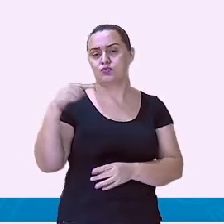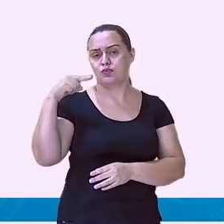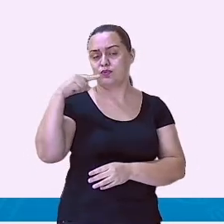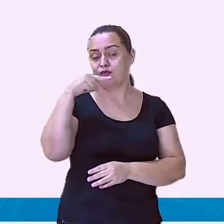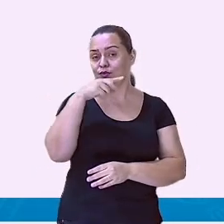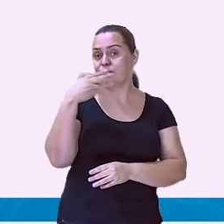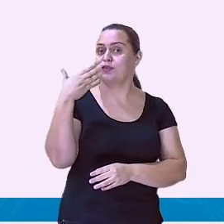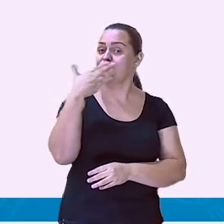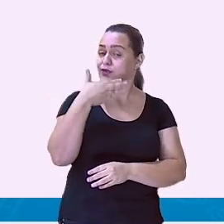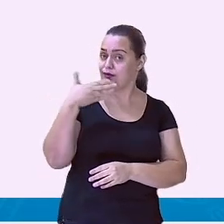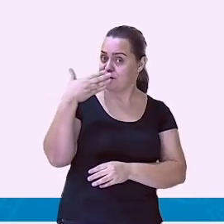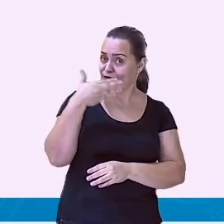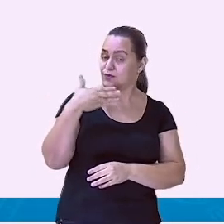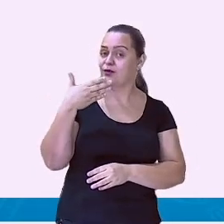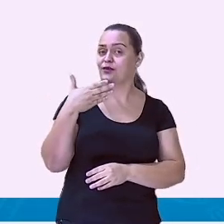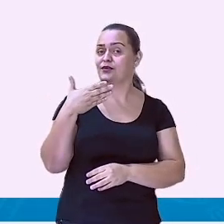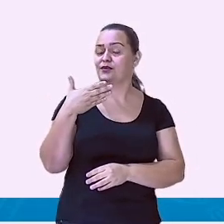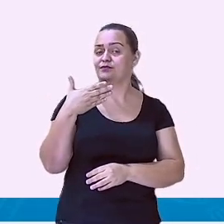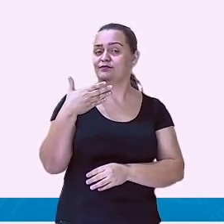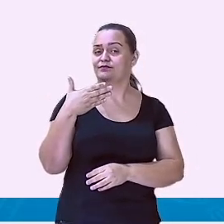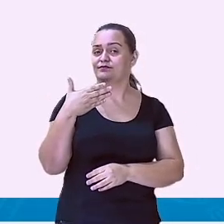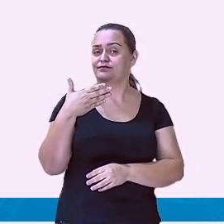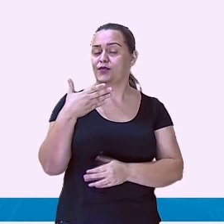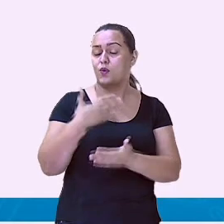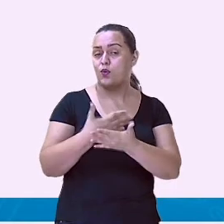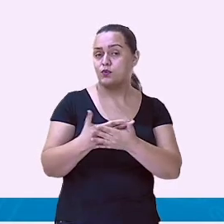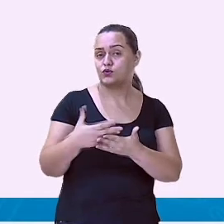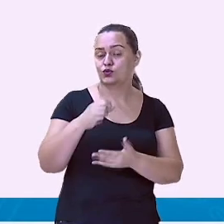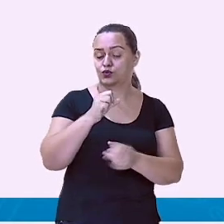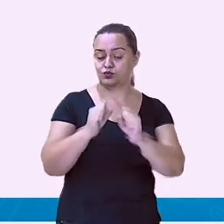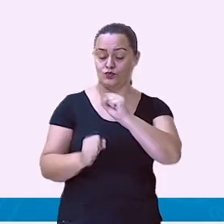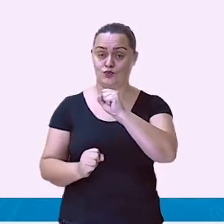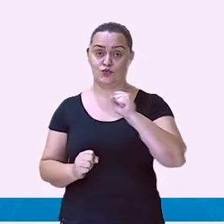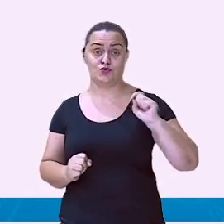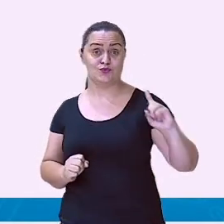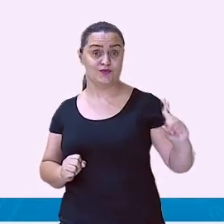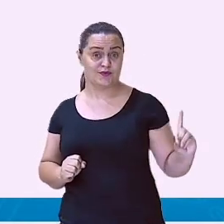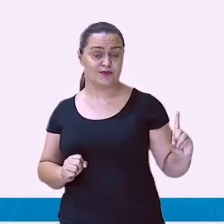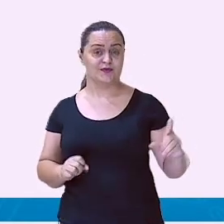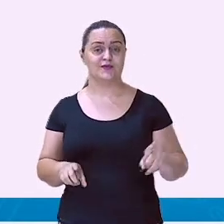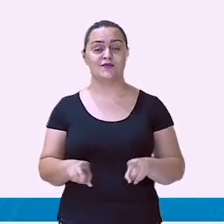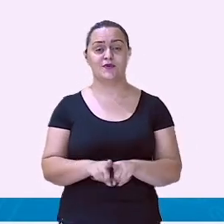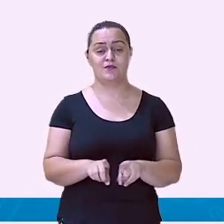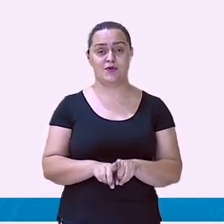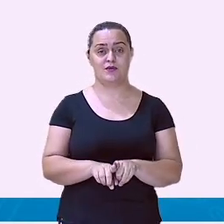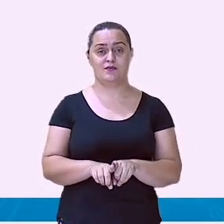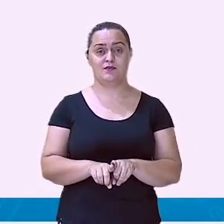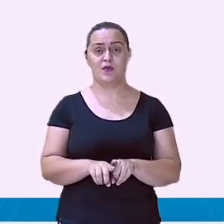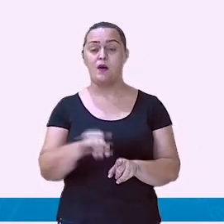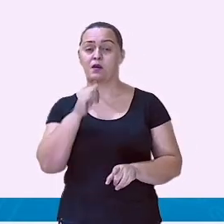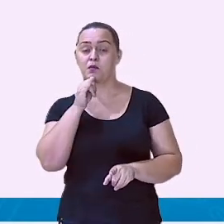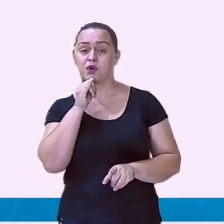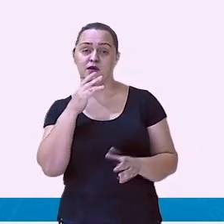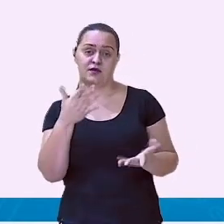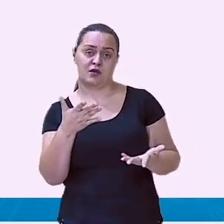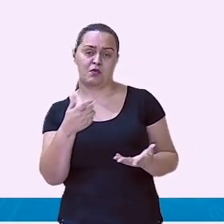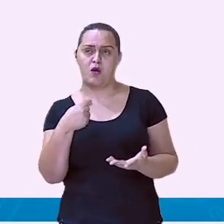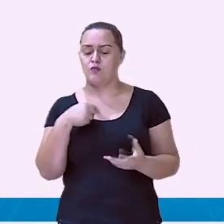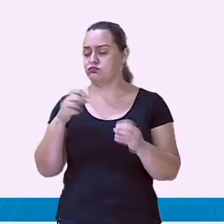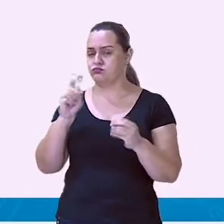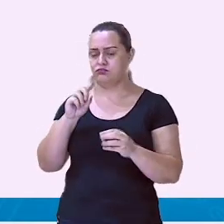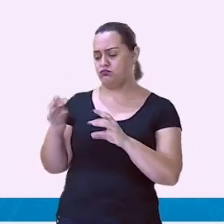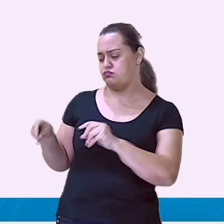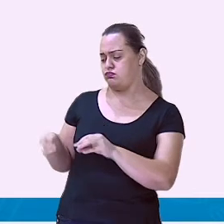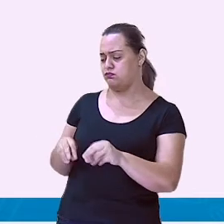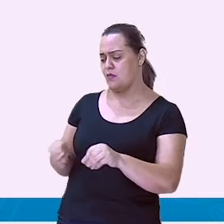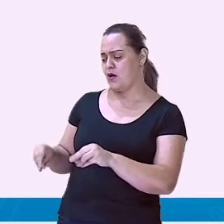também veio para o Sudeste, né? Aí, eu não planto cana-de-açúcar, mas eu tenho gado, que vai dar leite, vai